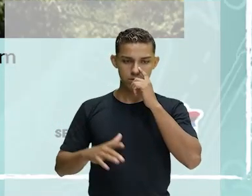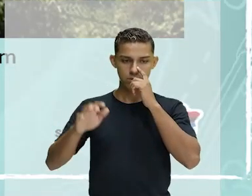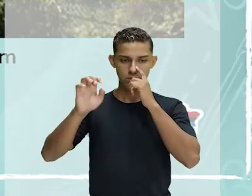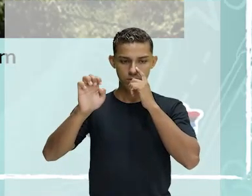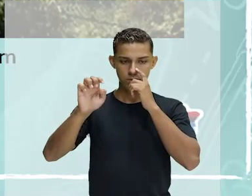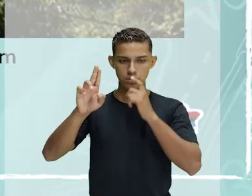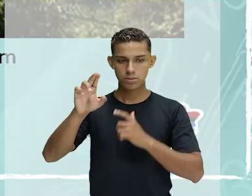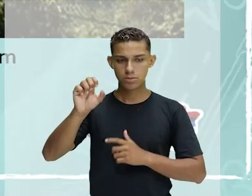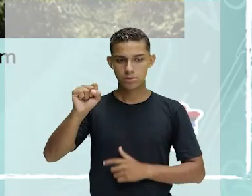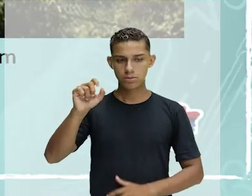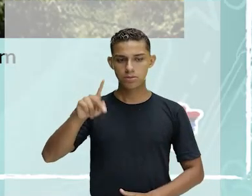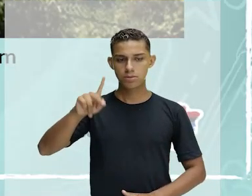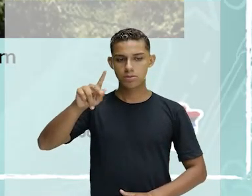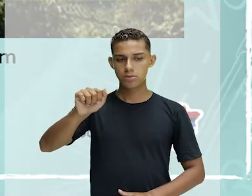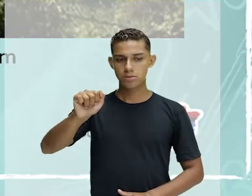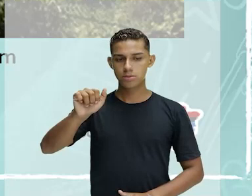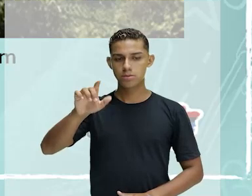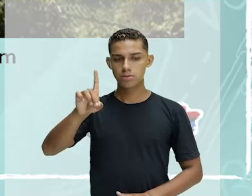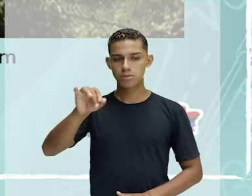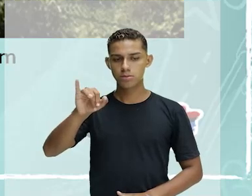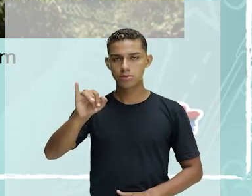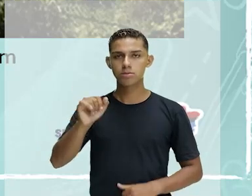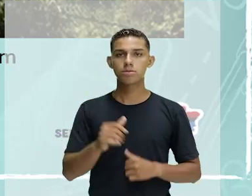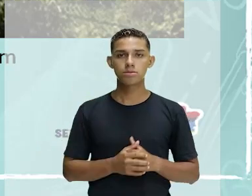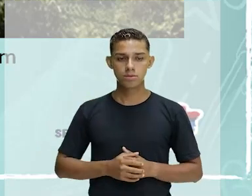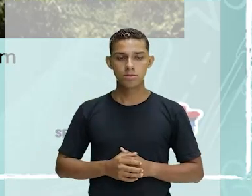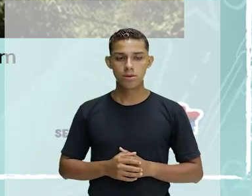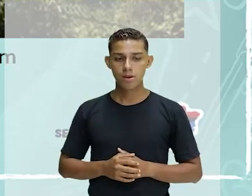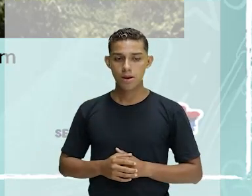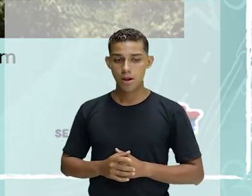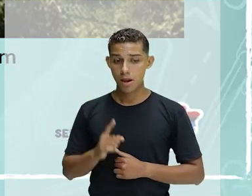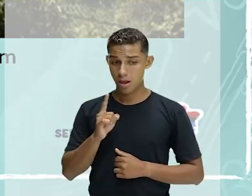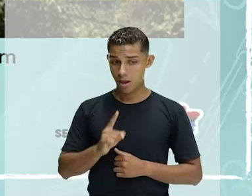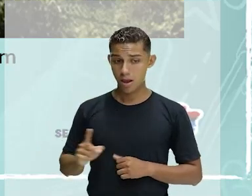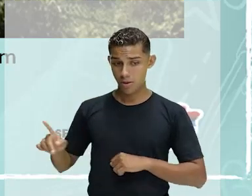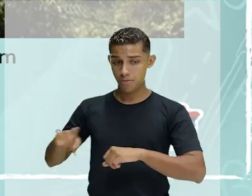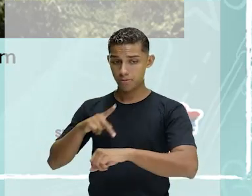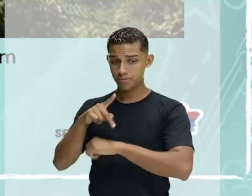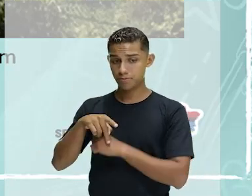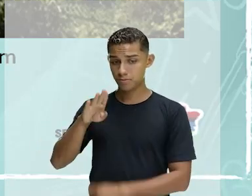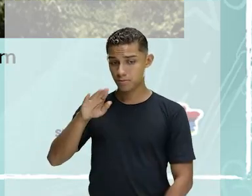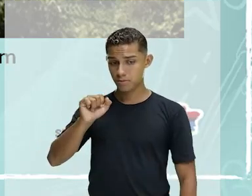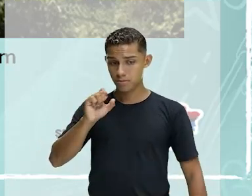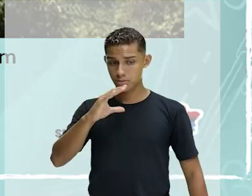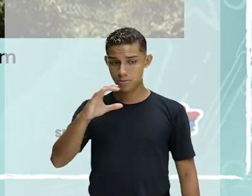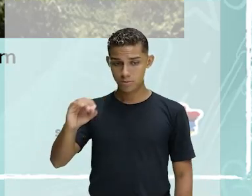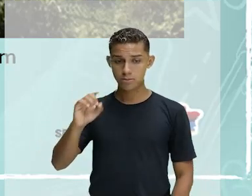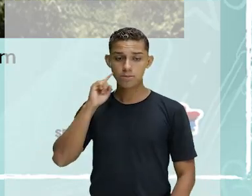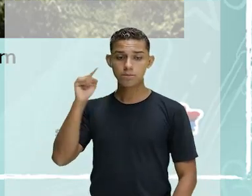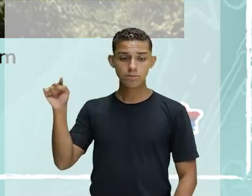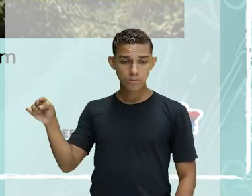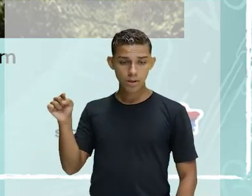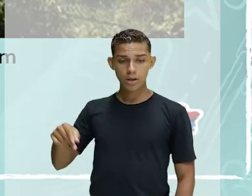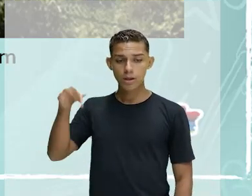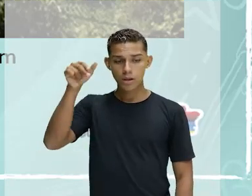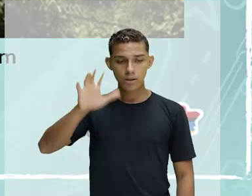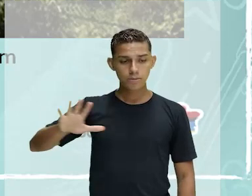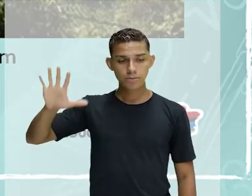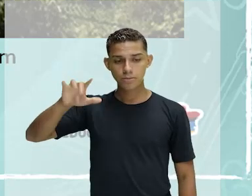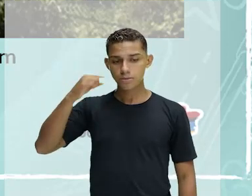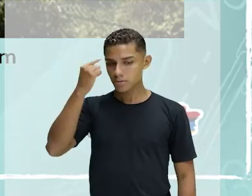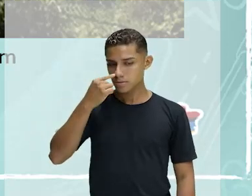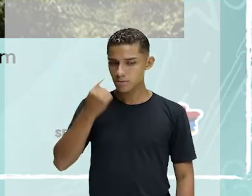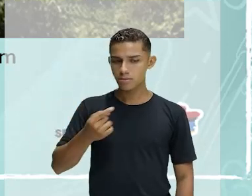Euskadi é o País Basco, que fica na costa norte da Espanha e é uma das zonas mais famosas por